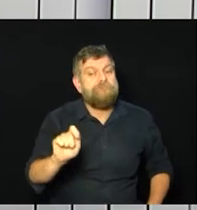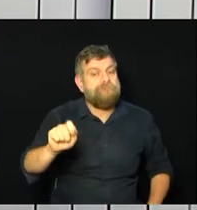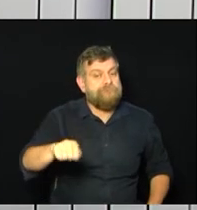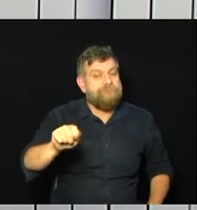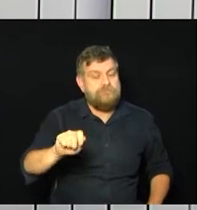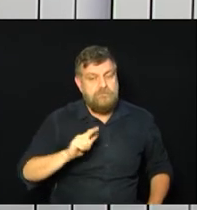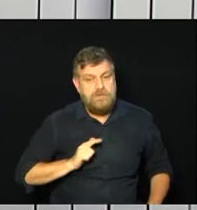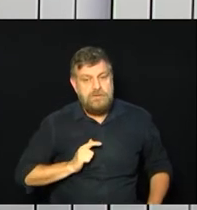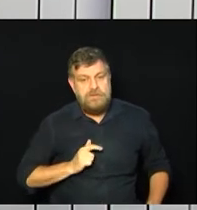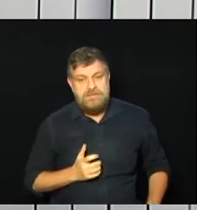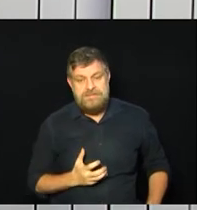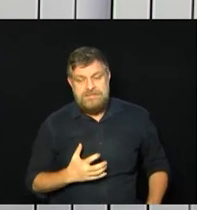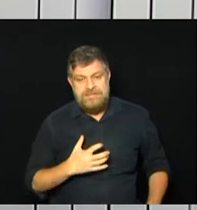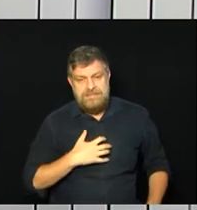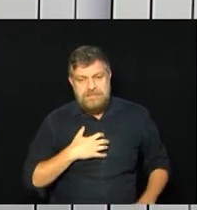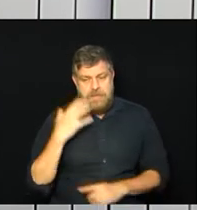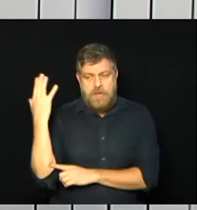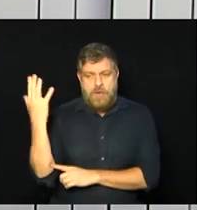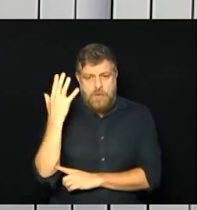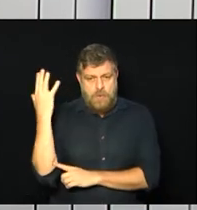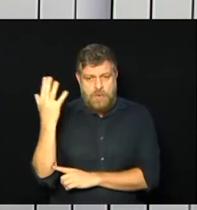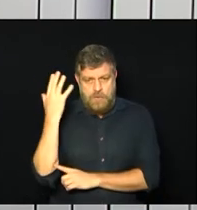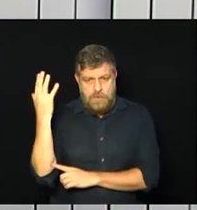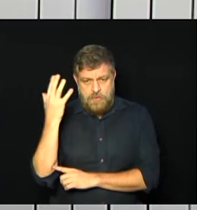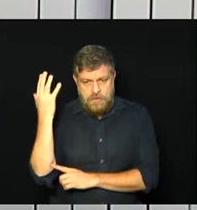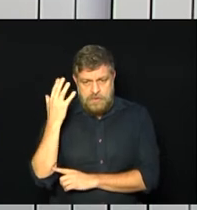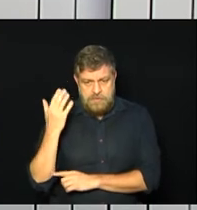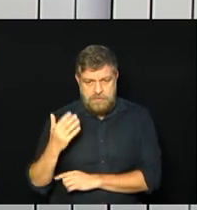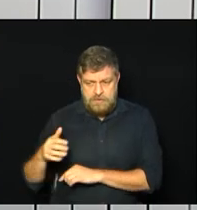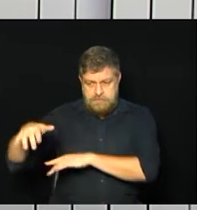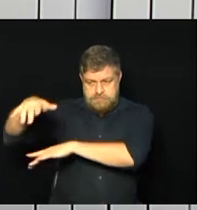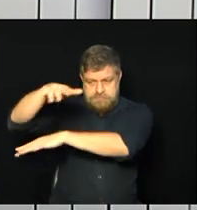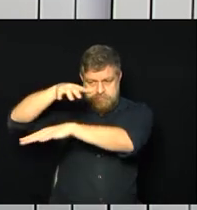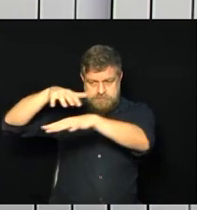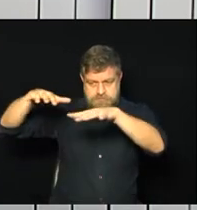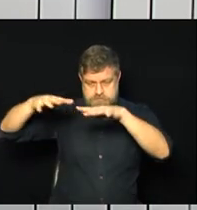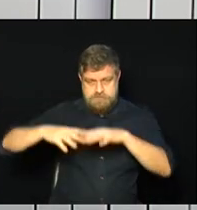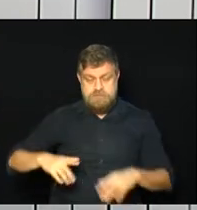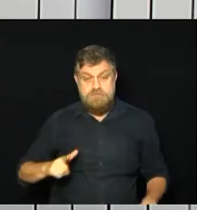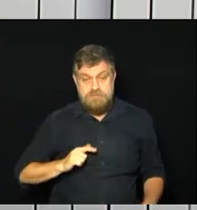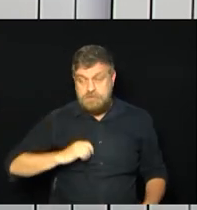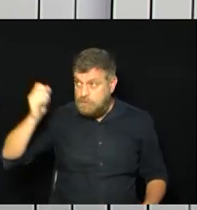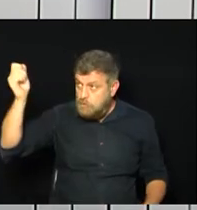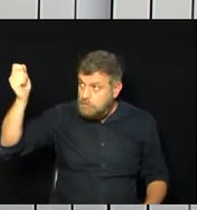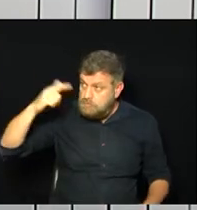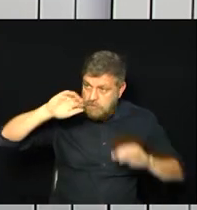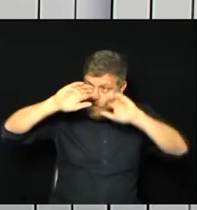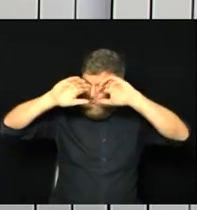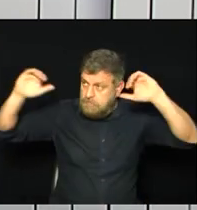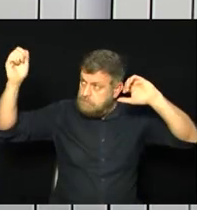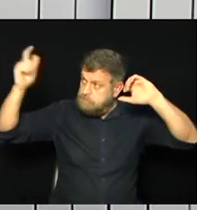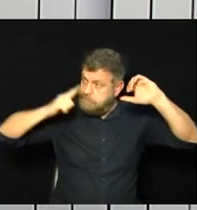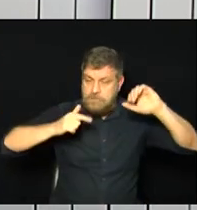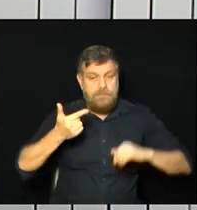gente vai sentir um clima de verão que está se aproximando. Amanhã o sol aparece durante todo o dia e não